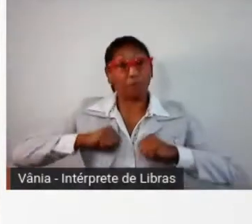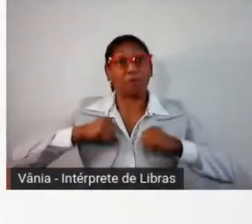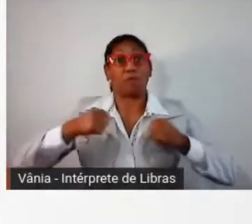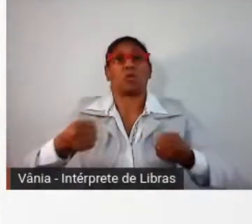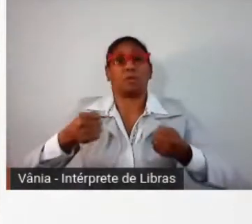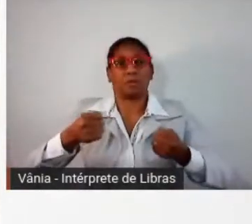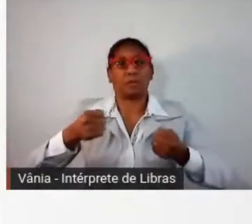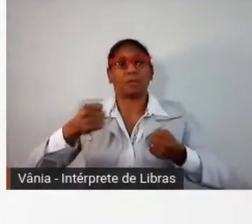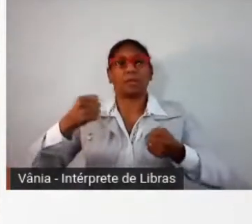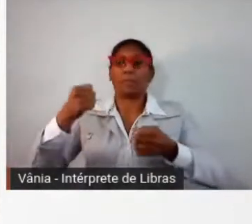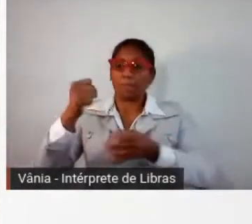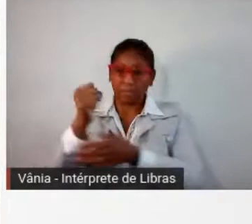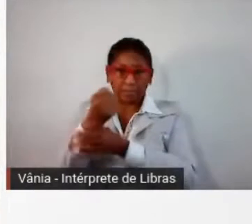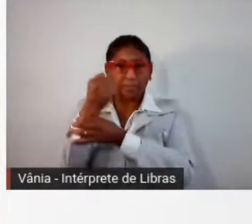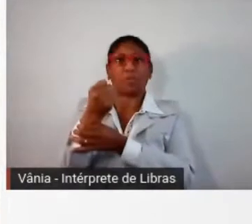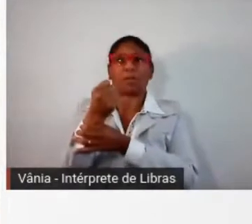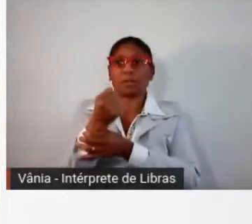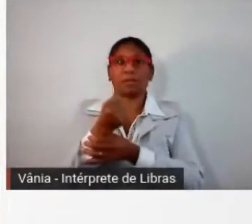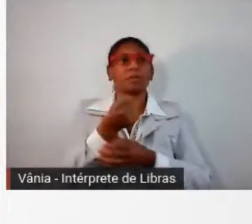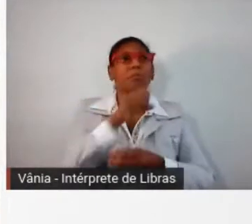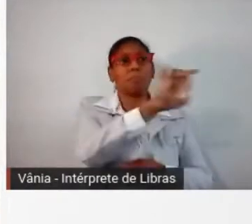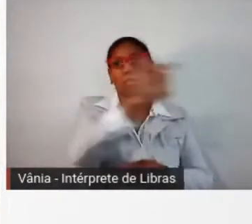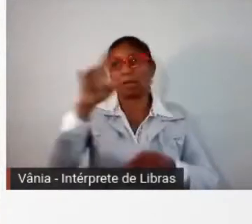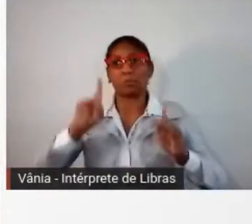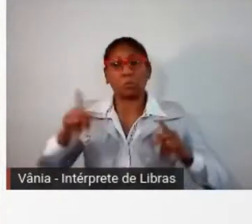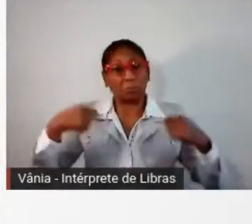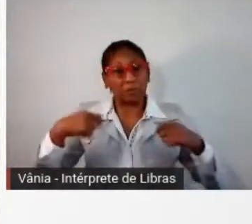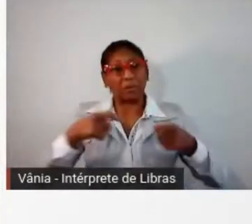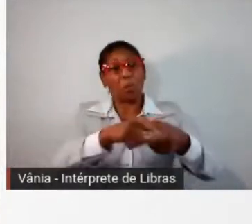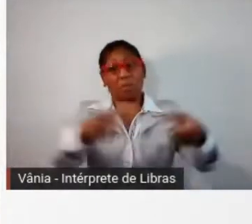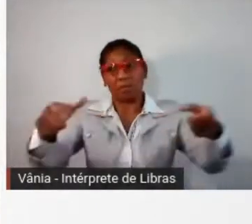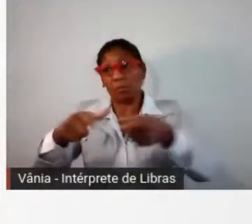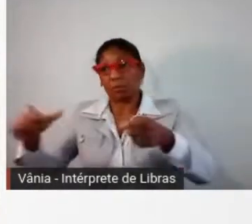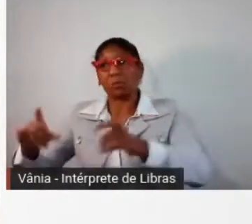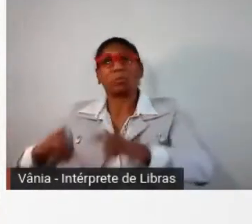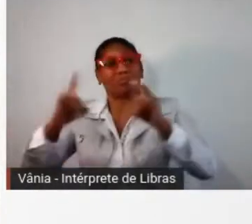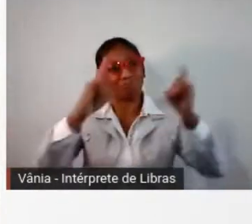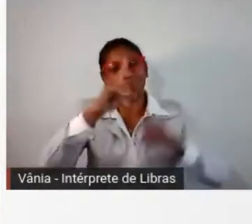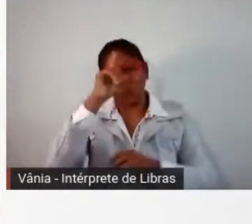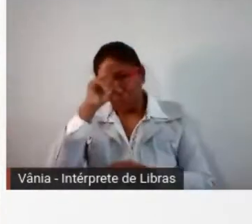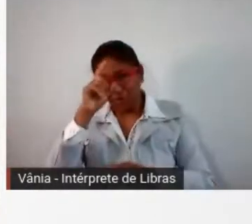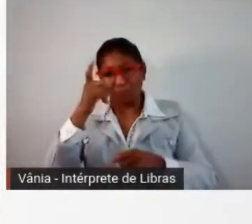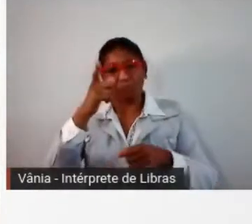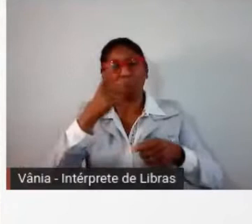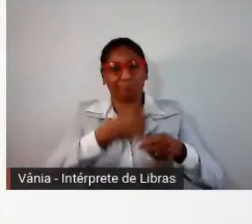garantir atendimento a todos aqui no Rio Grande do Sul, ampliando as estruturas de saúde nos hospitais e nos